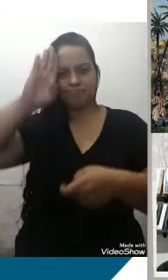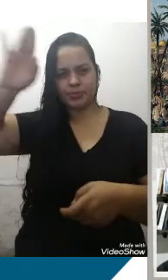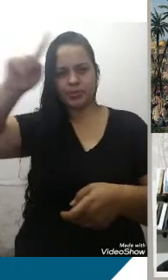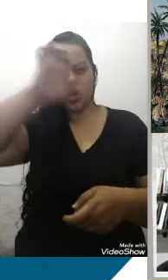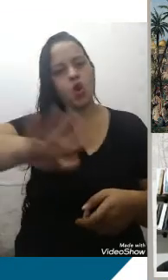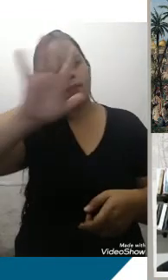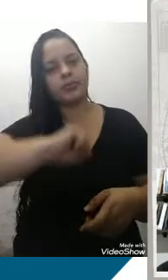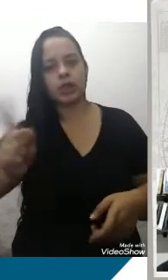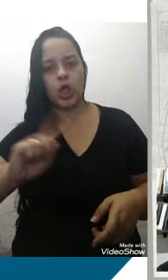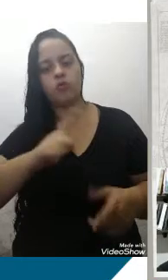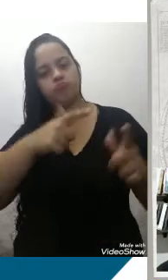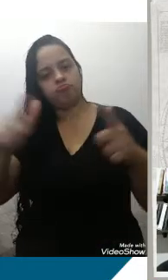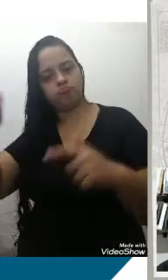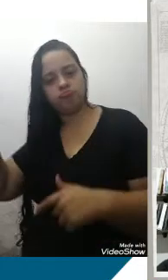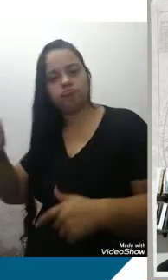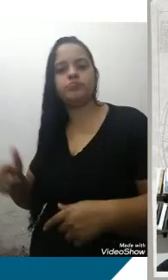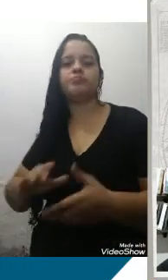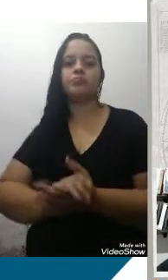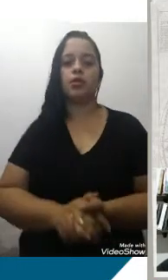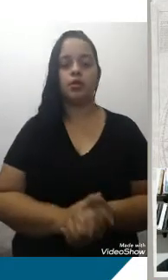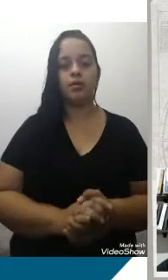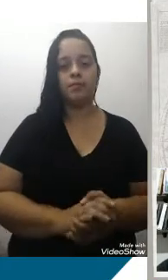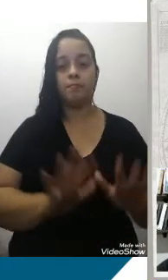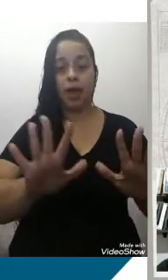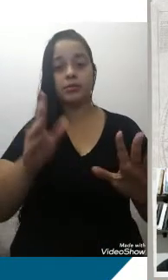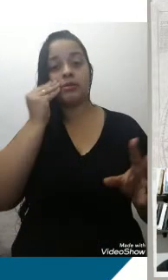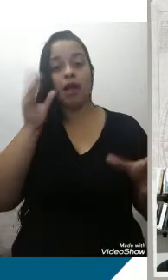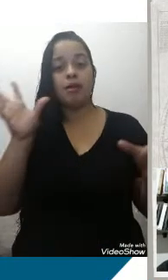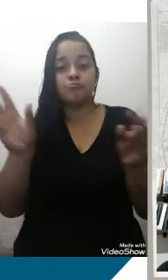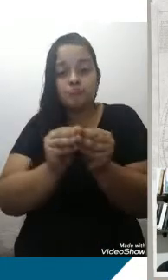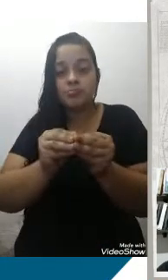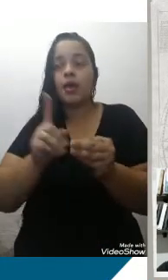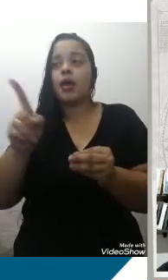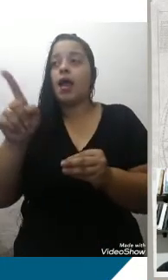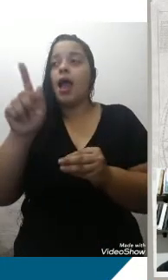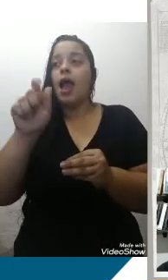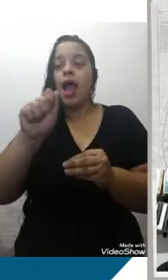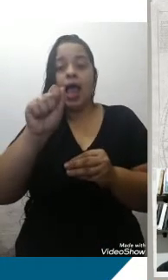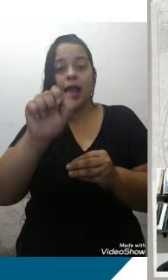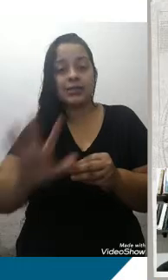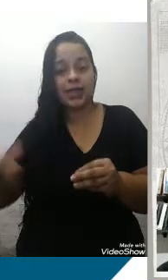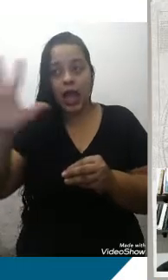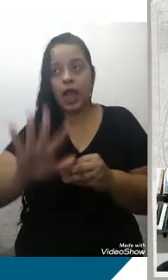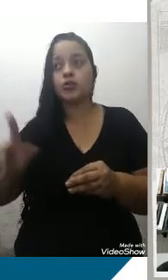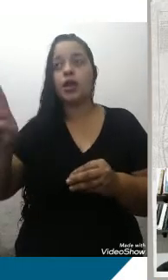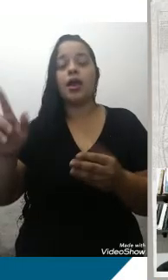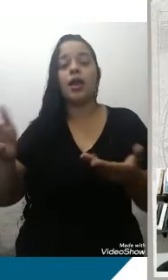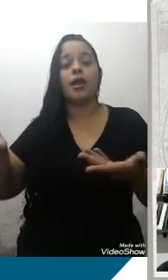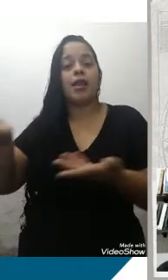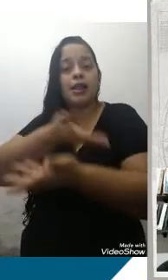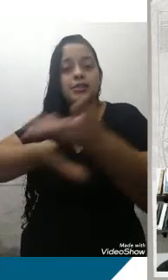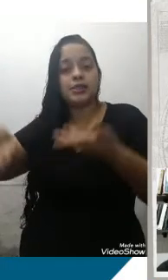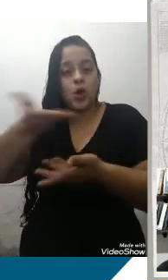do comércio dessas regiões. Então vamos resumir. Para os asiáticos, a relação com os europeus